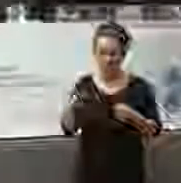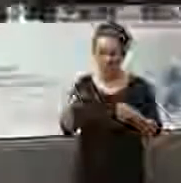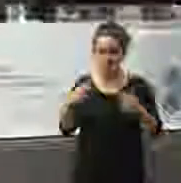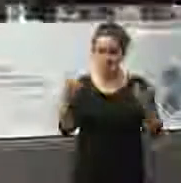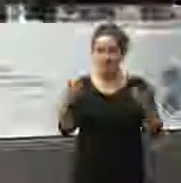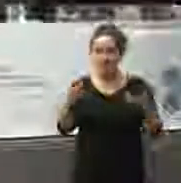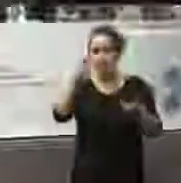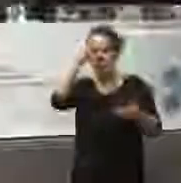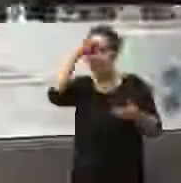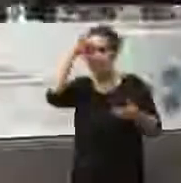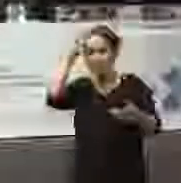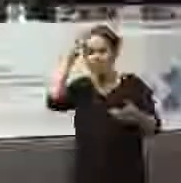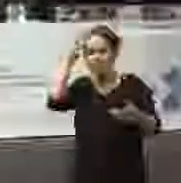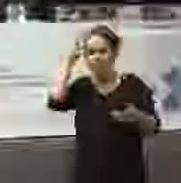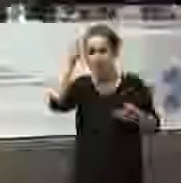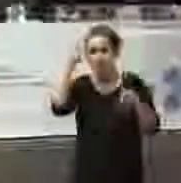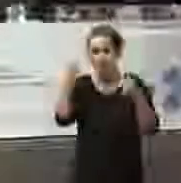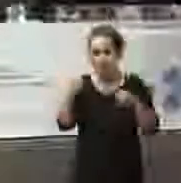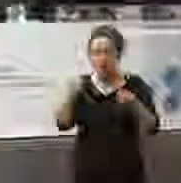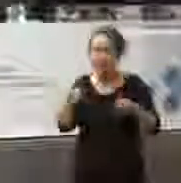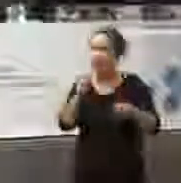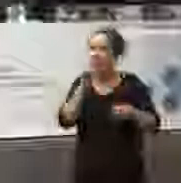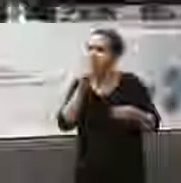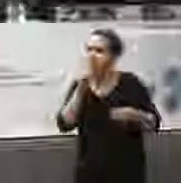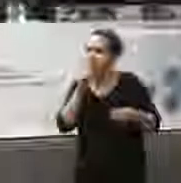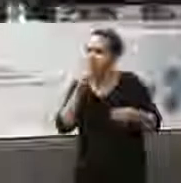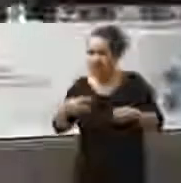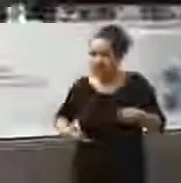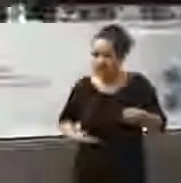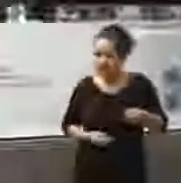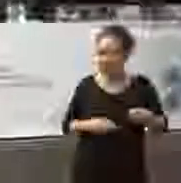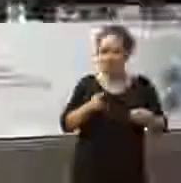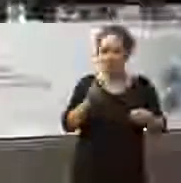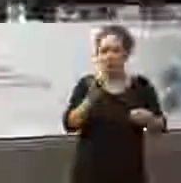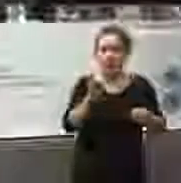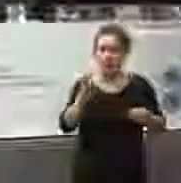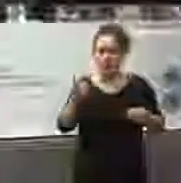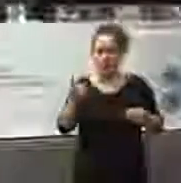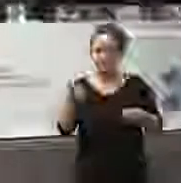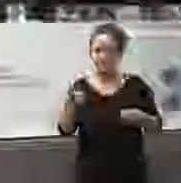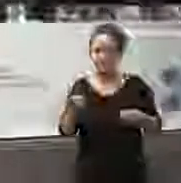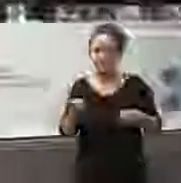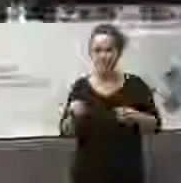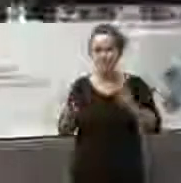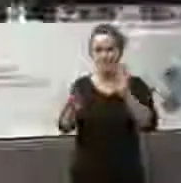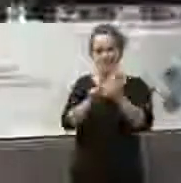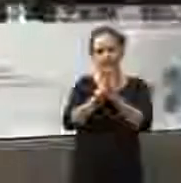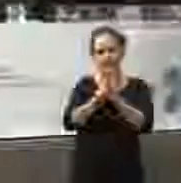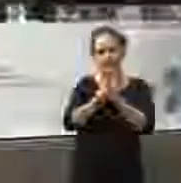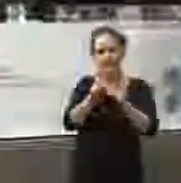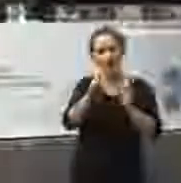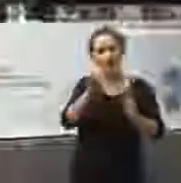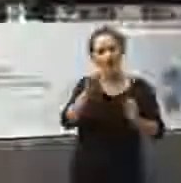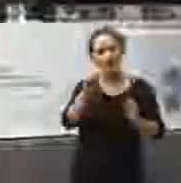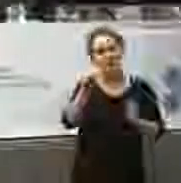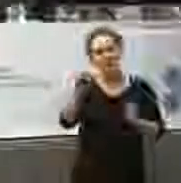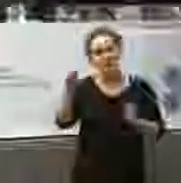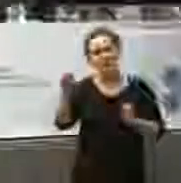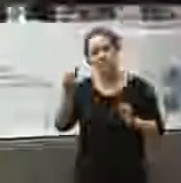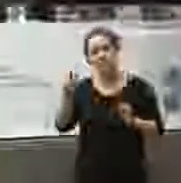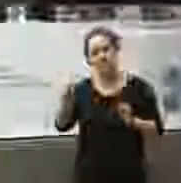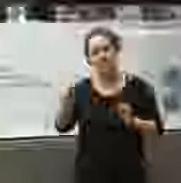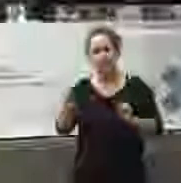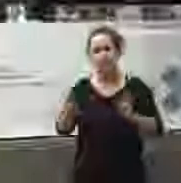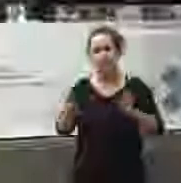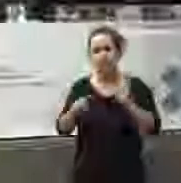demandas sanitárias de cirurgias e úteis é a lei diz é a lei diz é fala a oferta